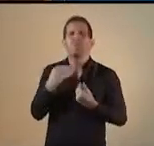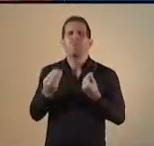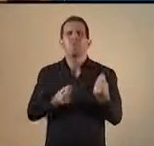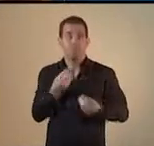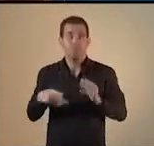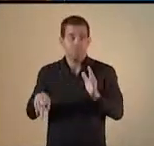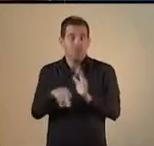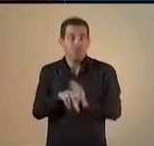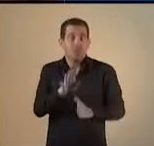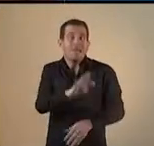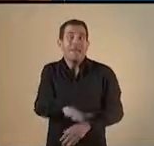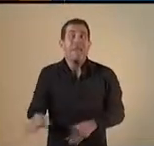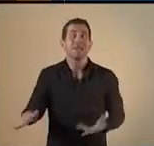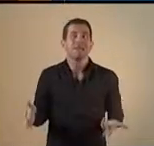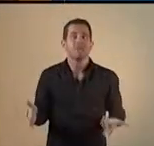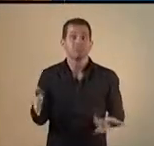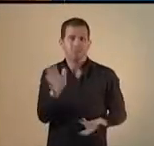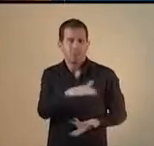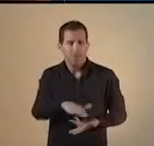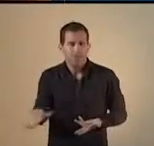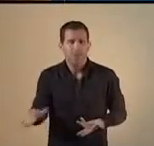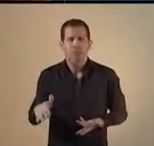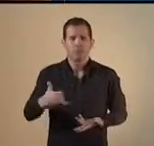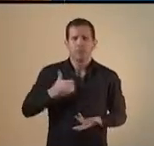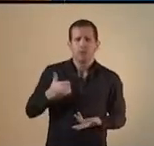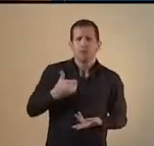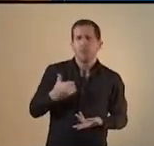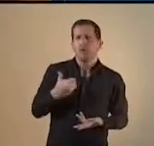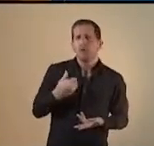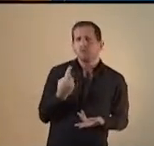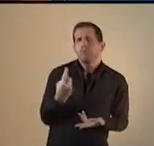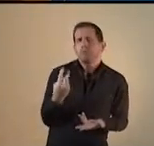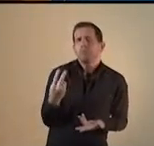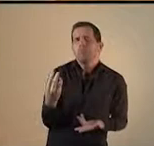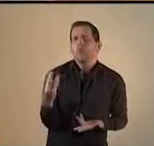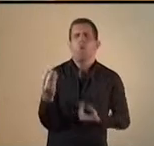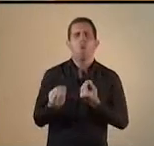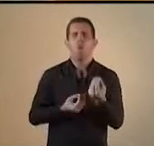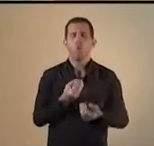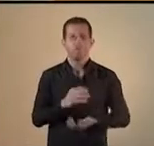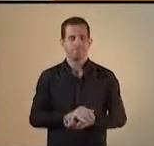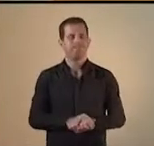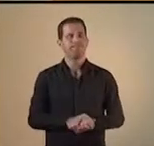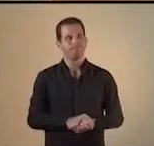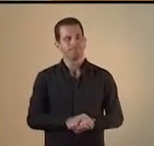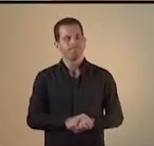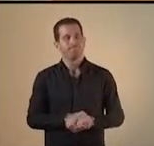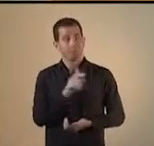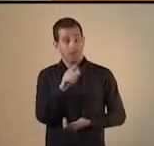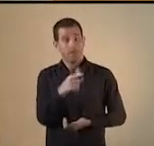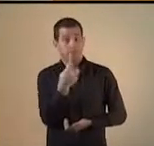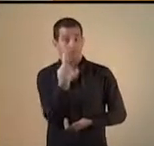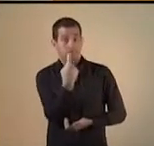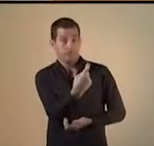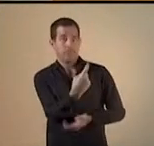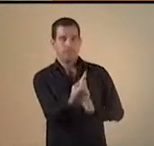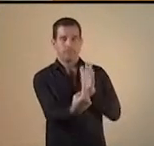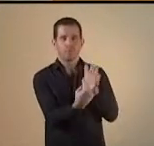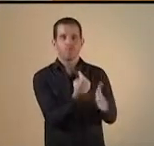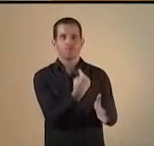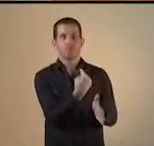isso em função de uma criança, quando a criança logo nos primeiros anos? Isso é muito interessante,